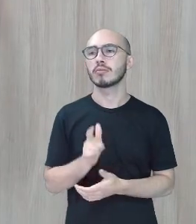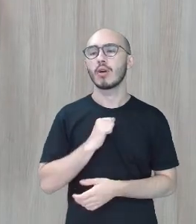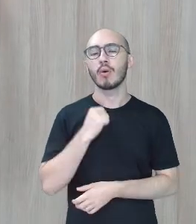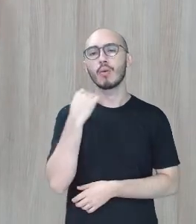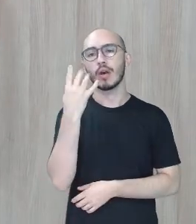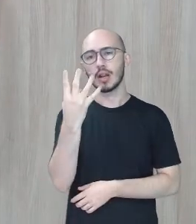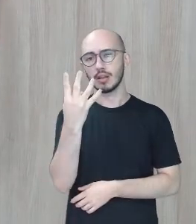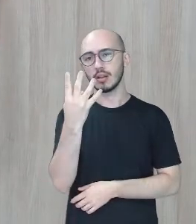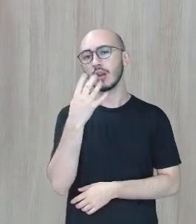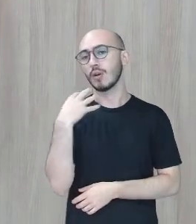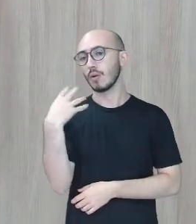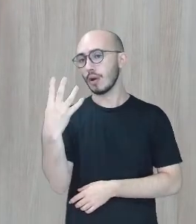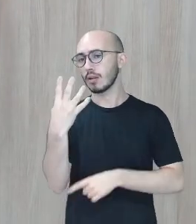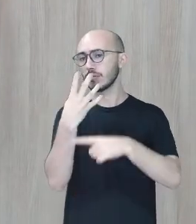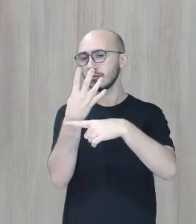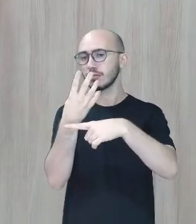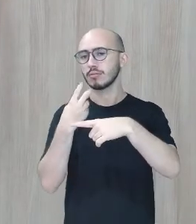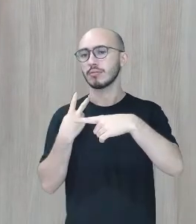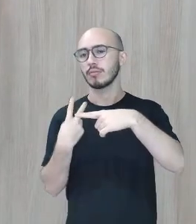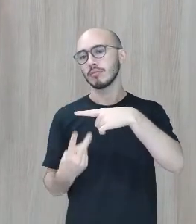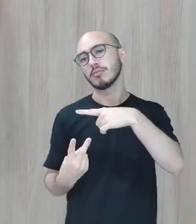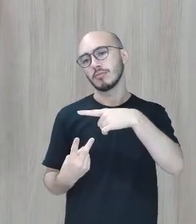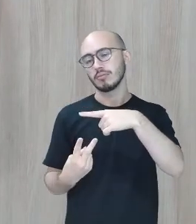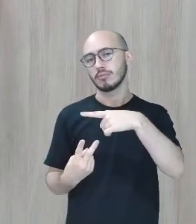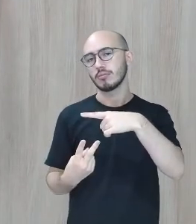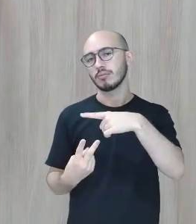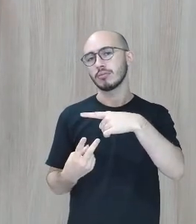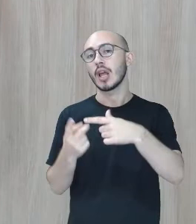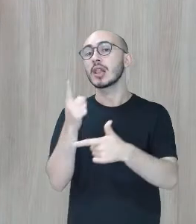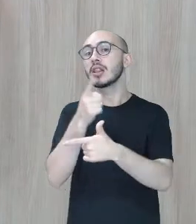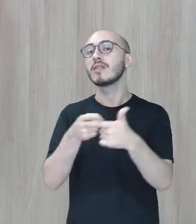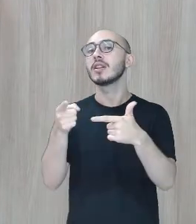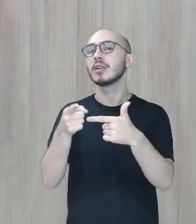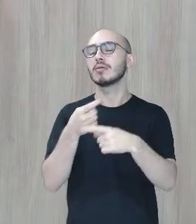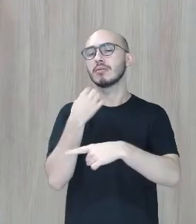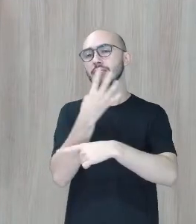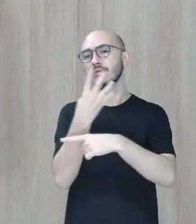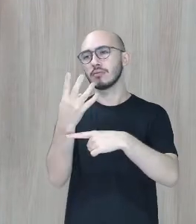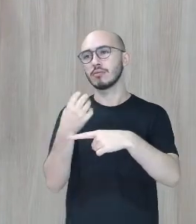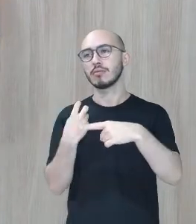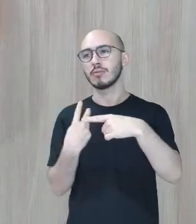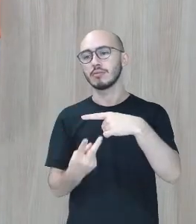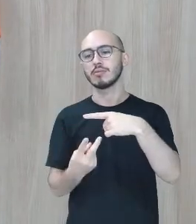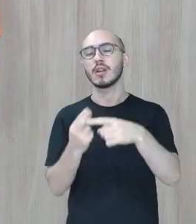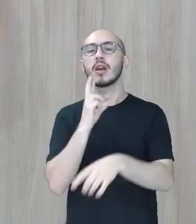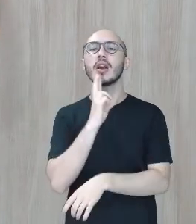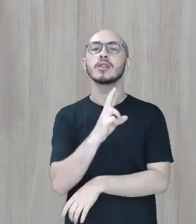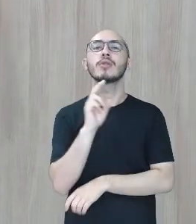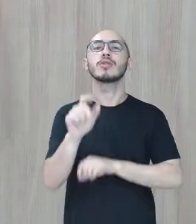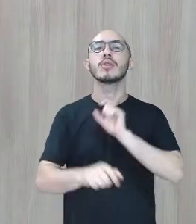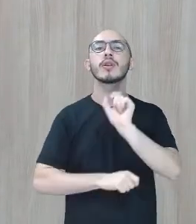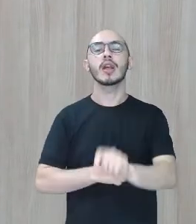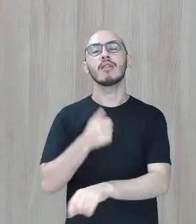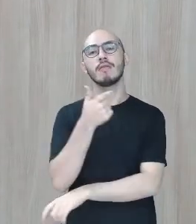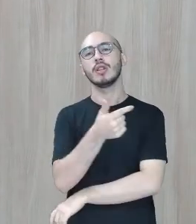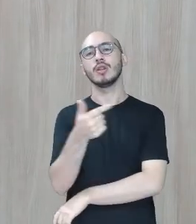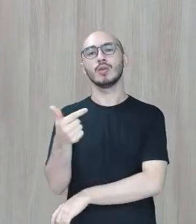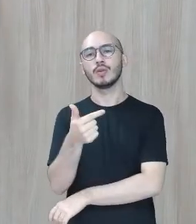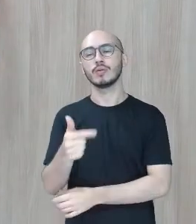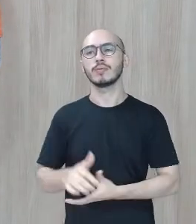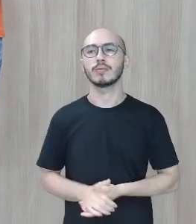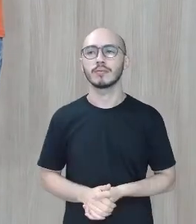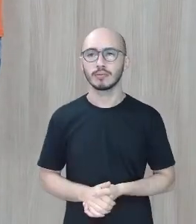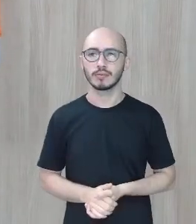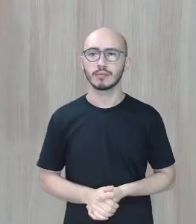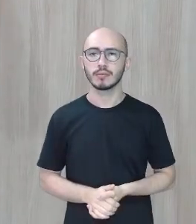44 e divide por 2, tá? Quando eu divido aí o 44 por 2, eu tenho como resultado 22.